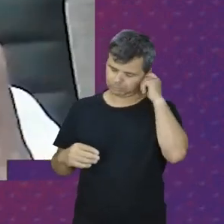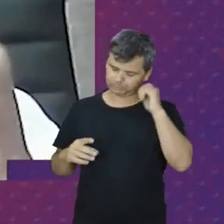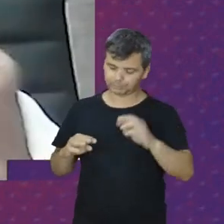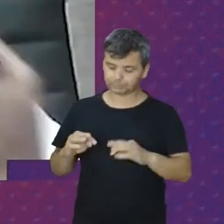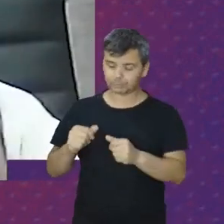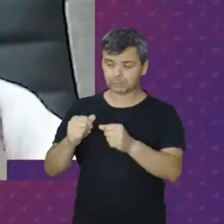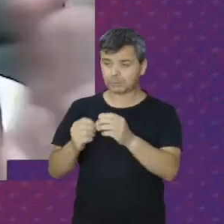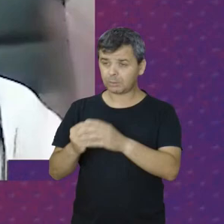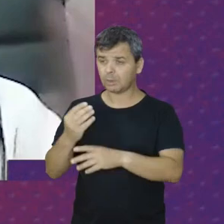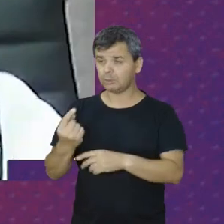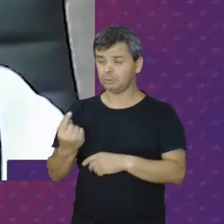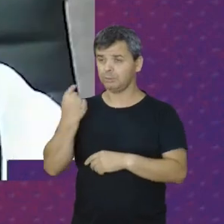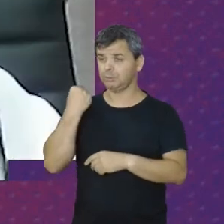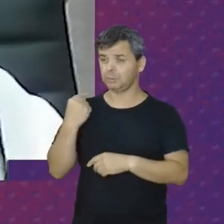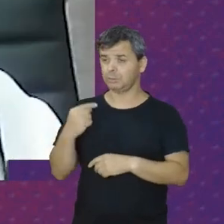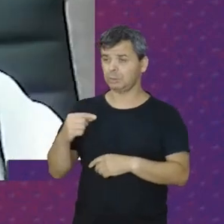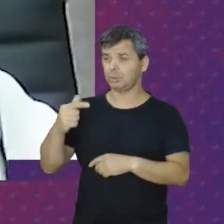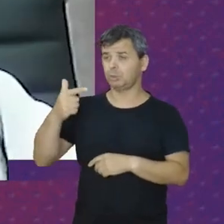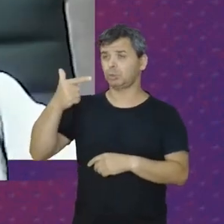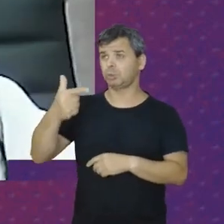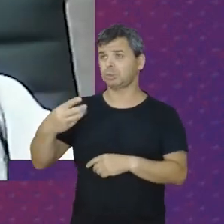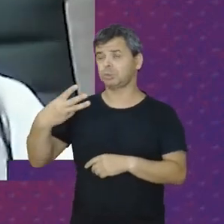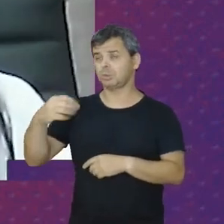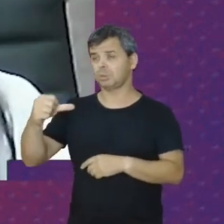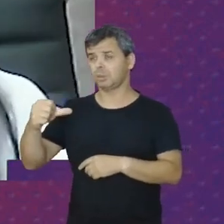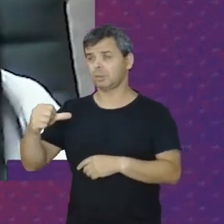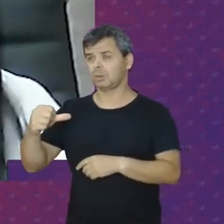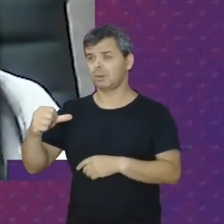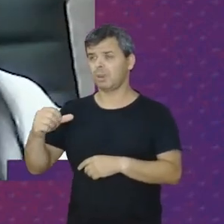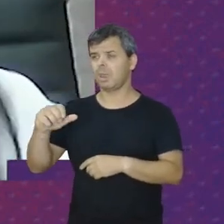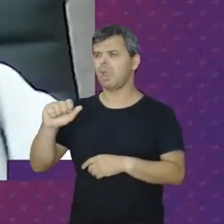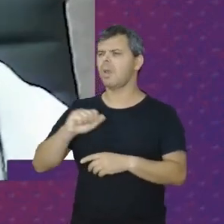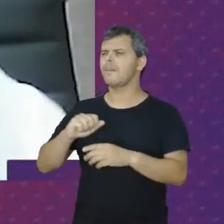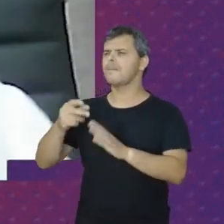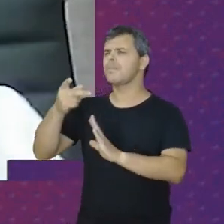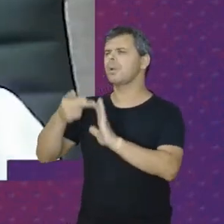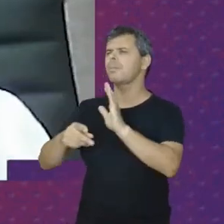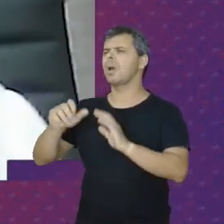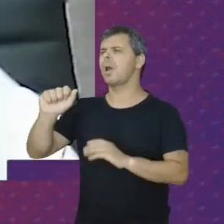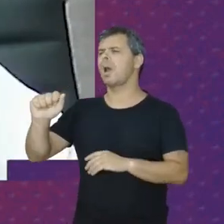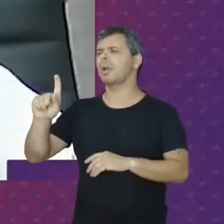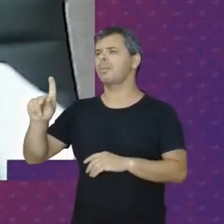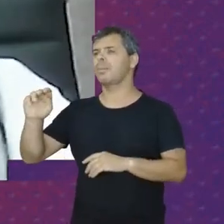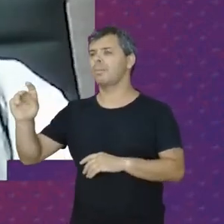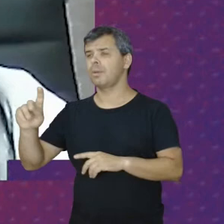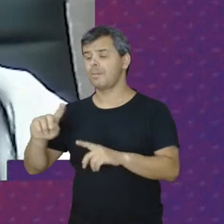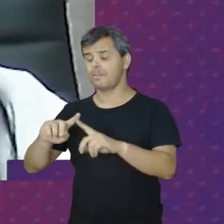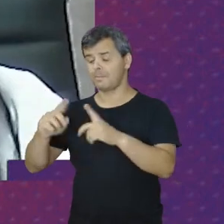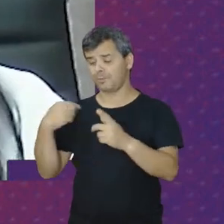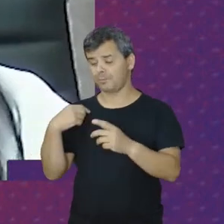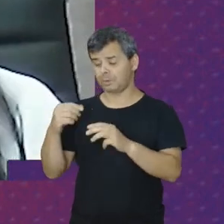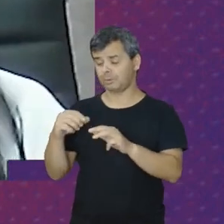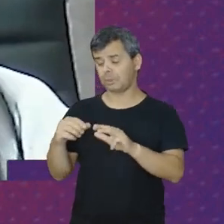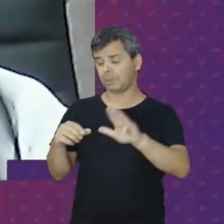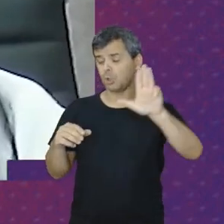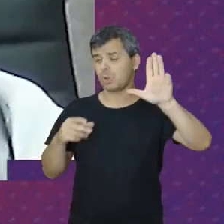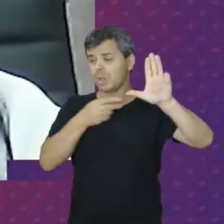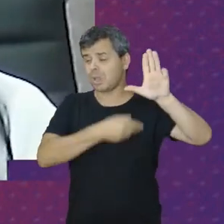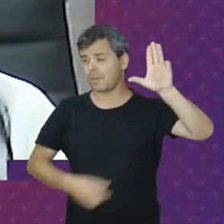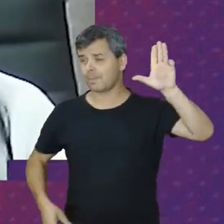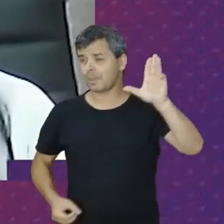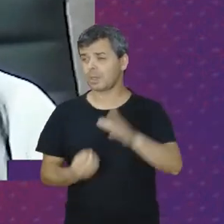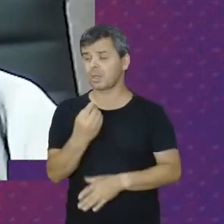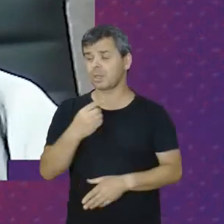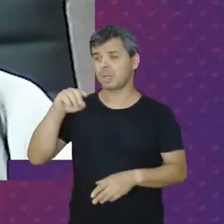do governo Lula, 239 casas num programa chamado HBB, que vinha de Fernando Henrique, mas foi Lula quem implantou aqui em